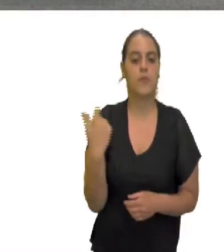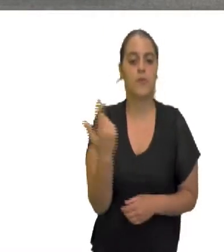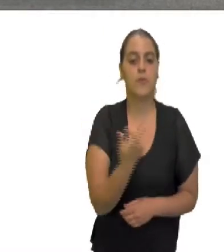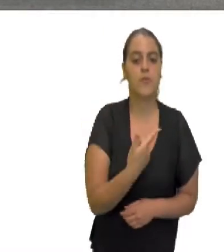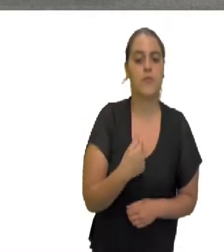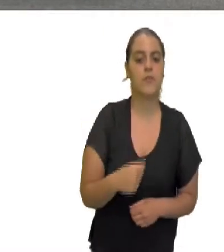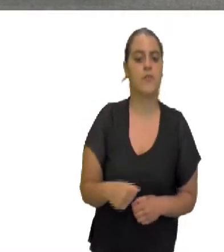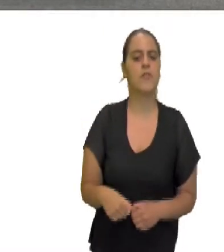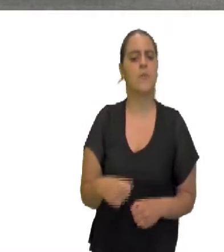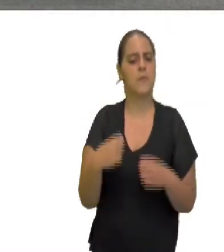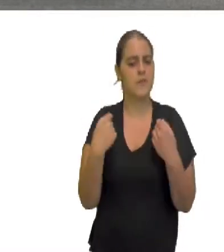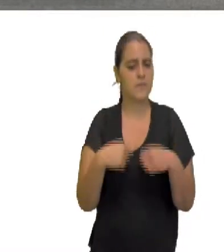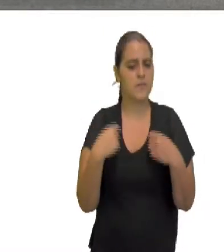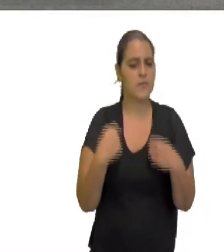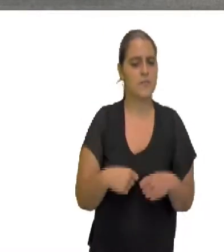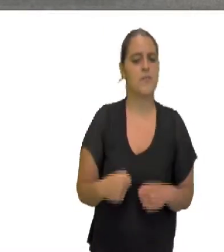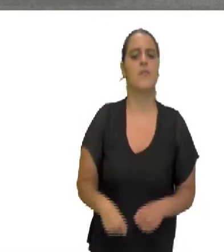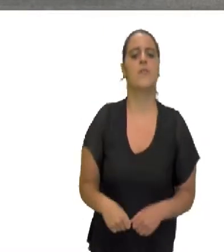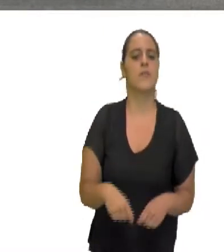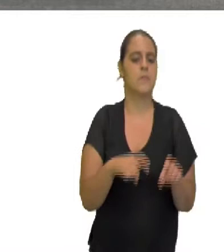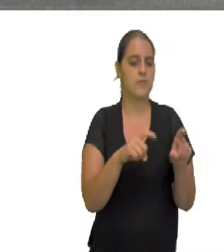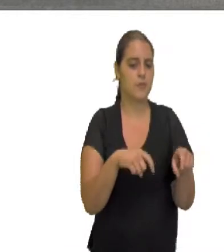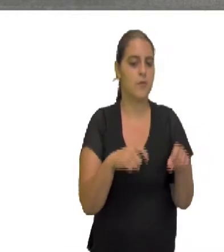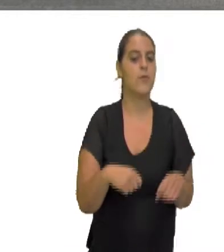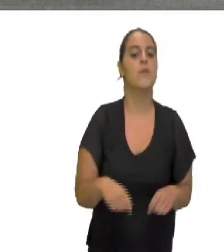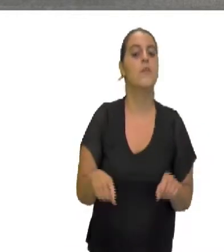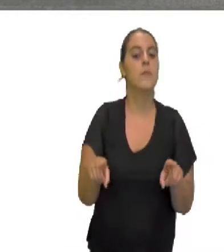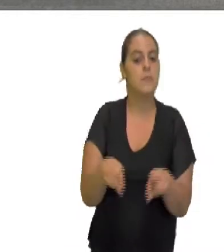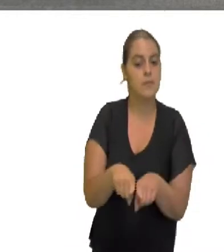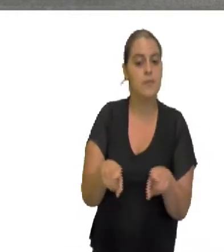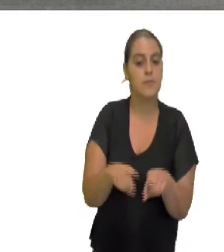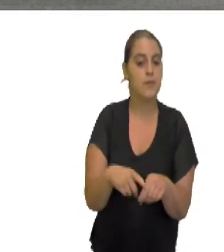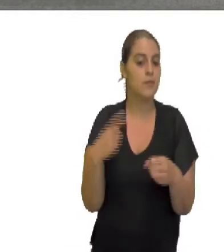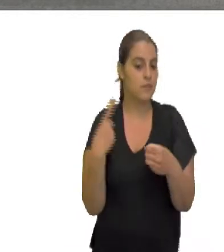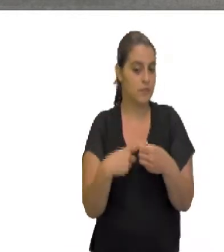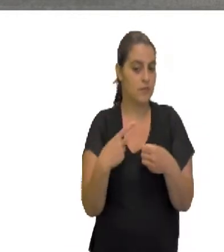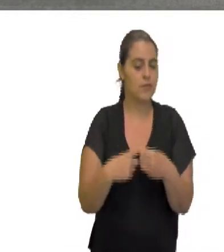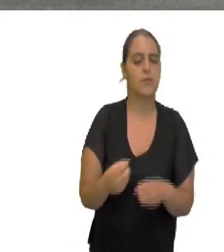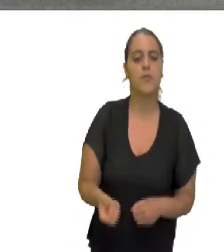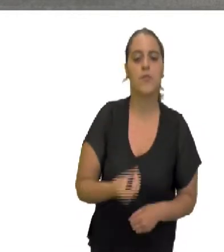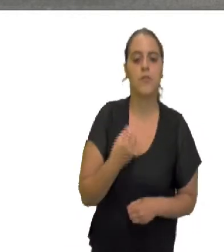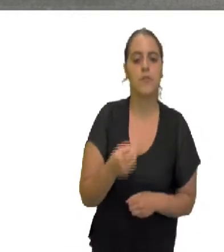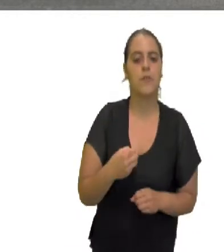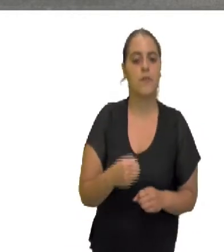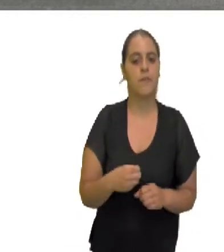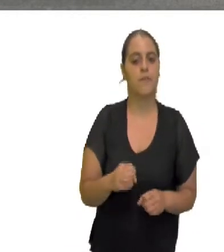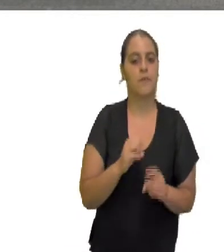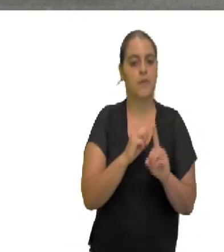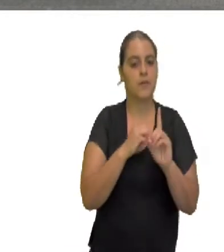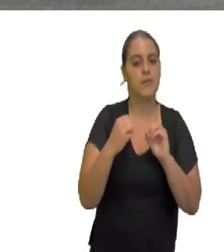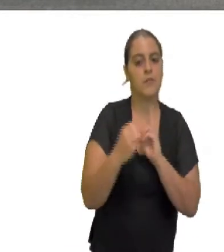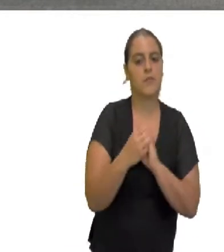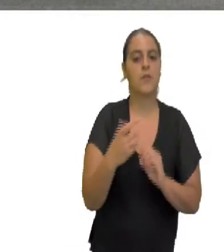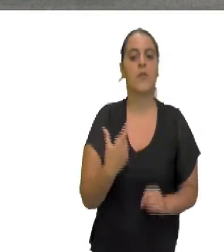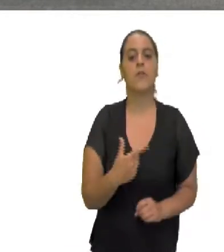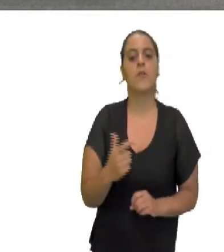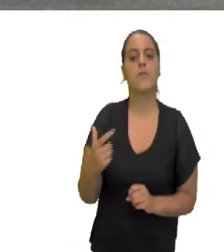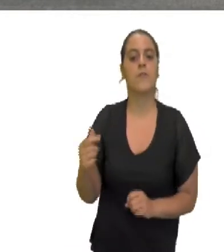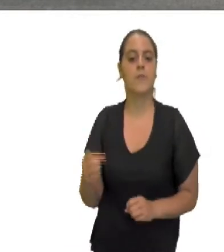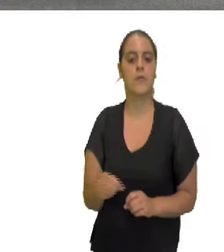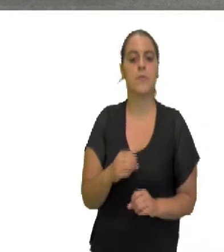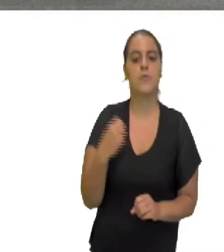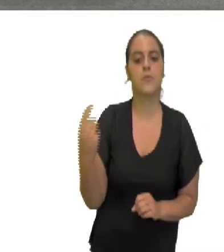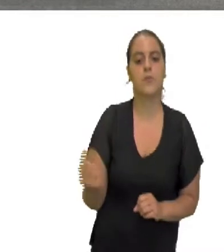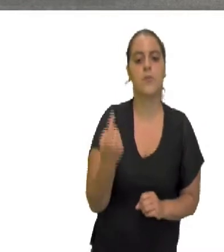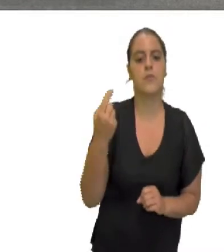nós dependemos uns dos outros. Enquanto a gente viver em sociedade, a gente não vai conseguir viver sozinho. Então